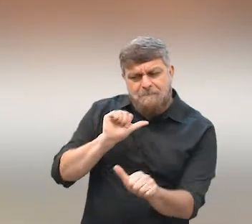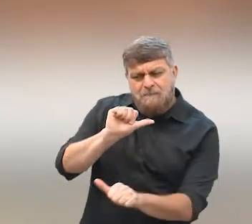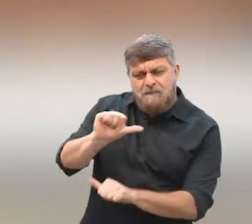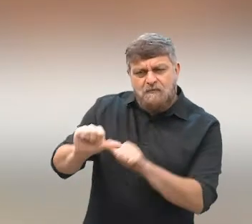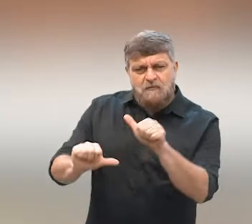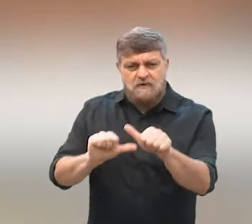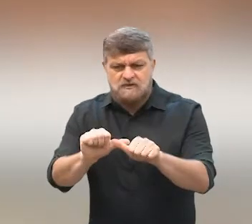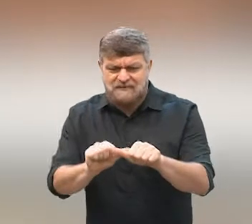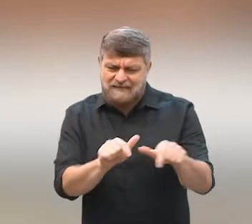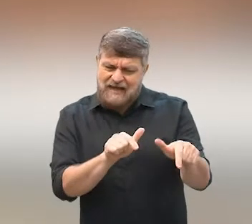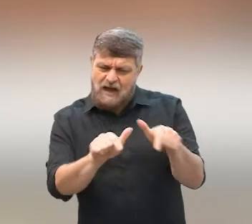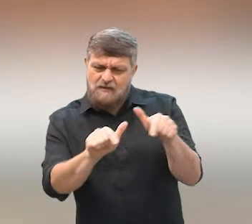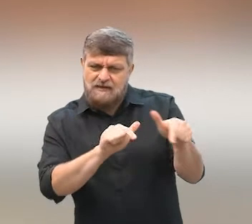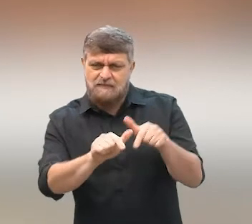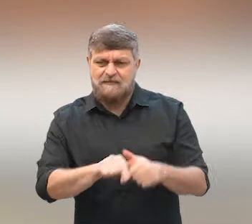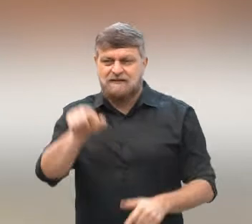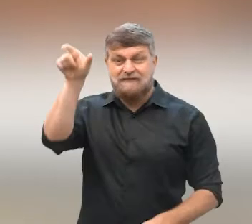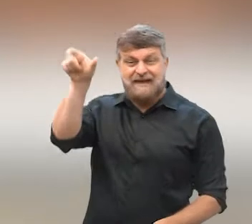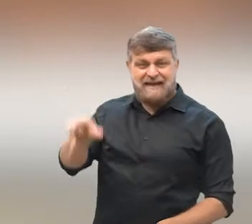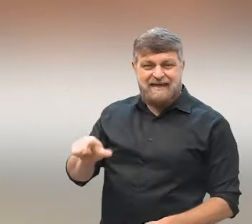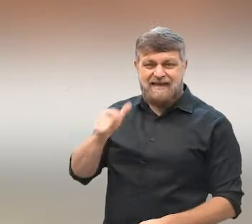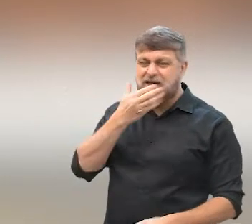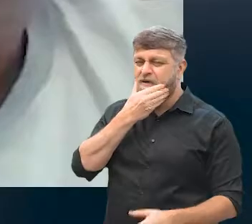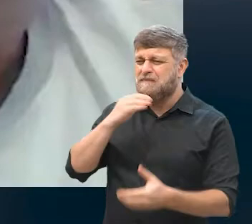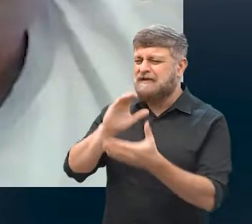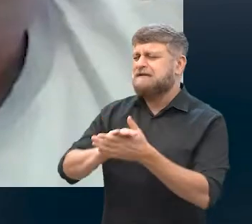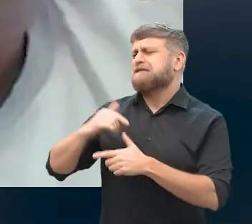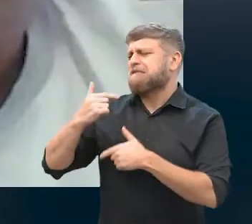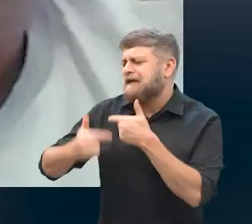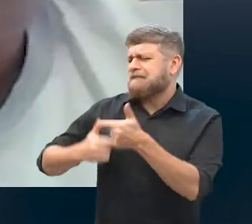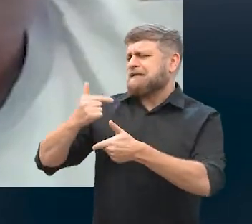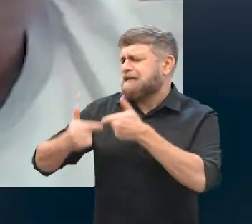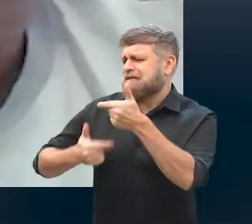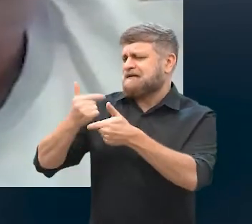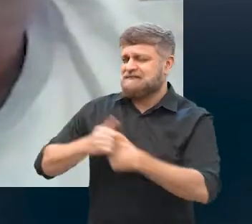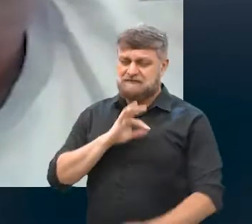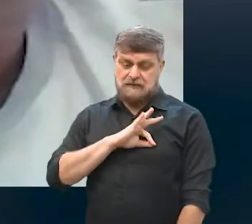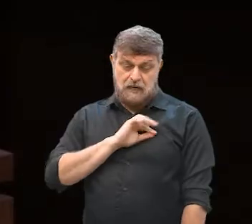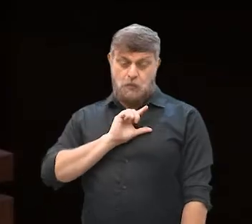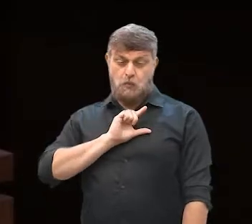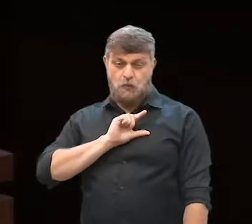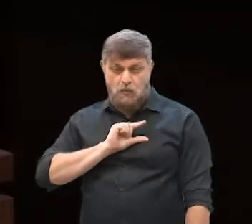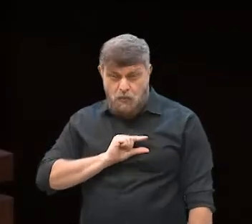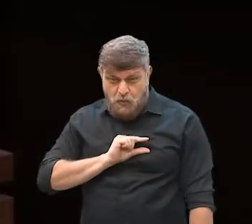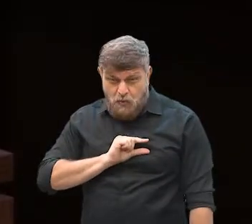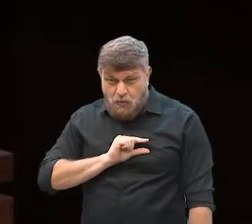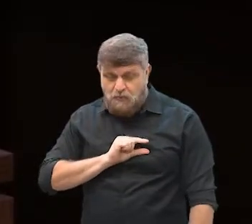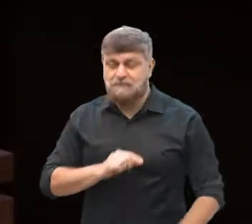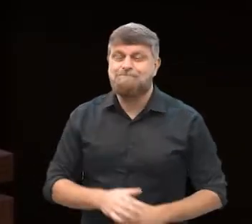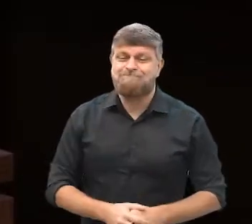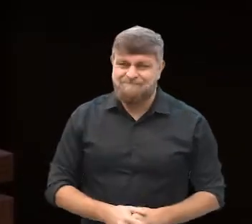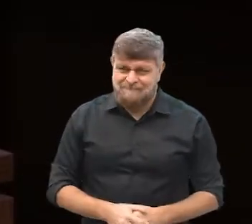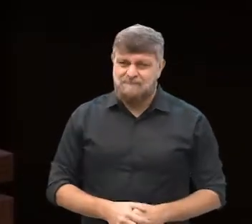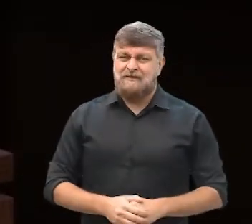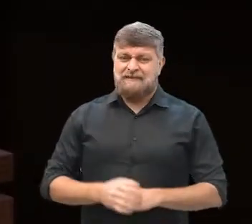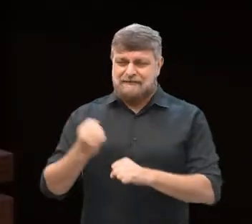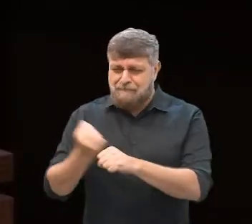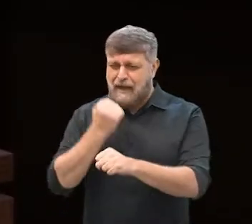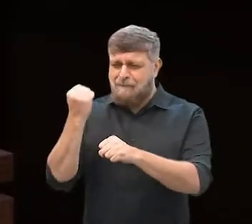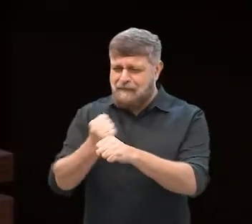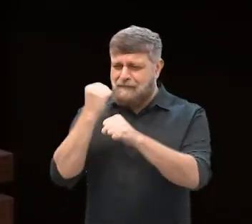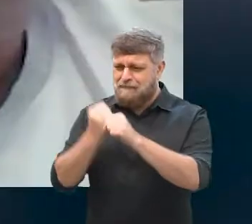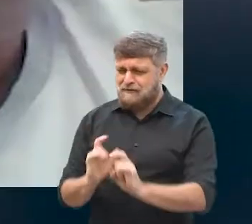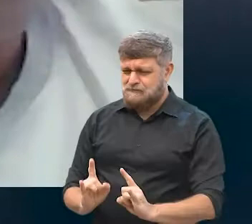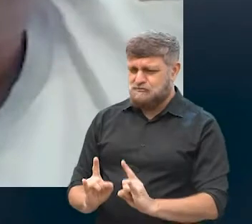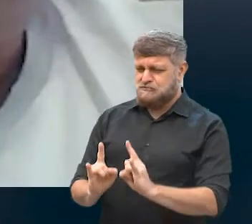modificar a forma de trabalhar. Meu marido trabalhava muito, muito, e ganhando às vezes pouco, trabalhos de